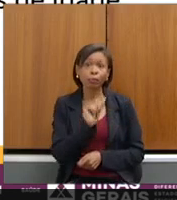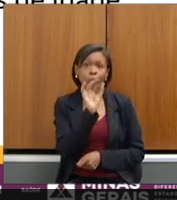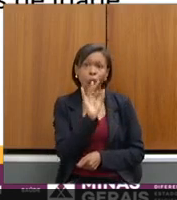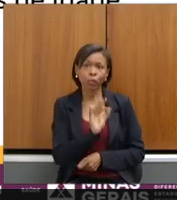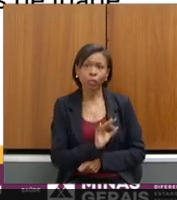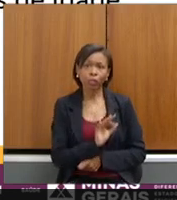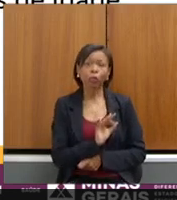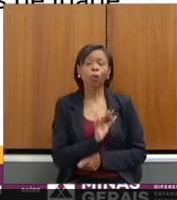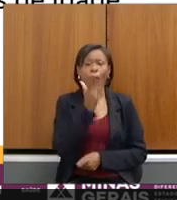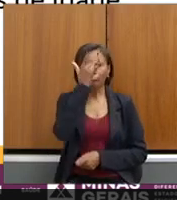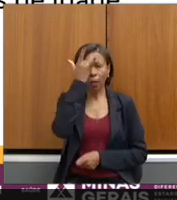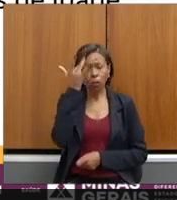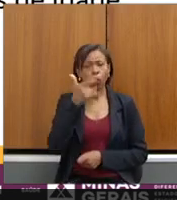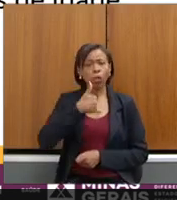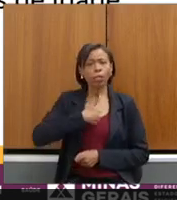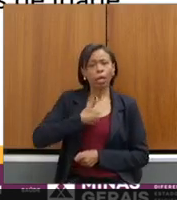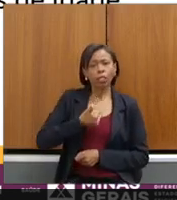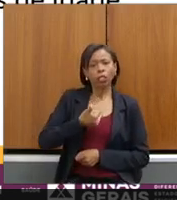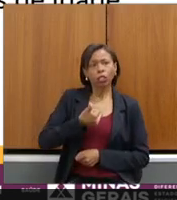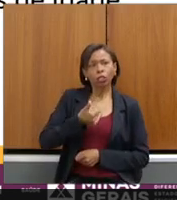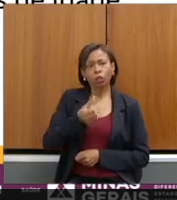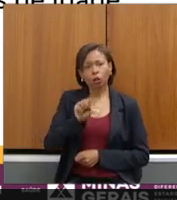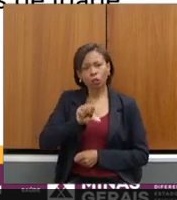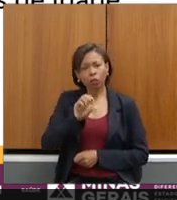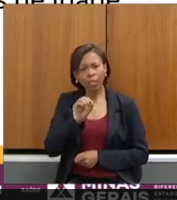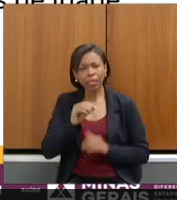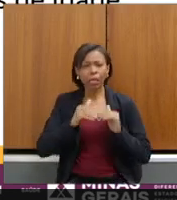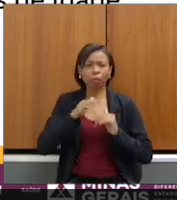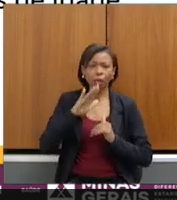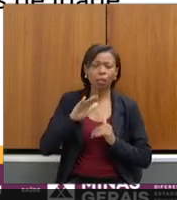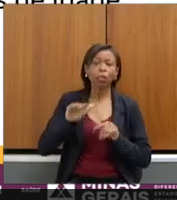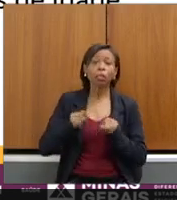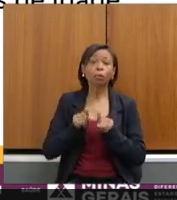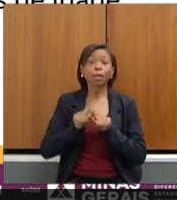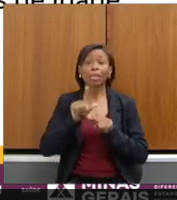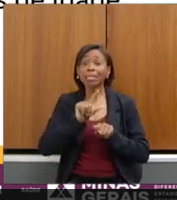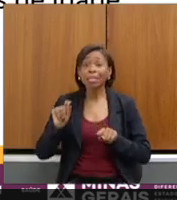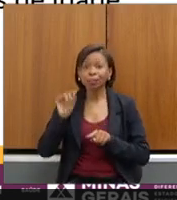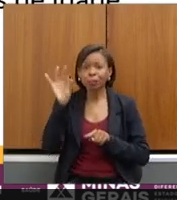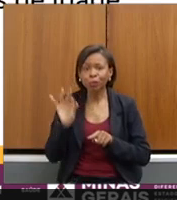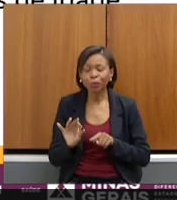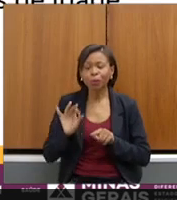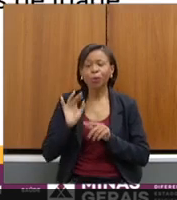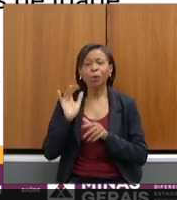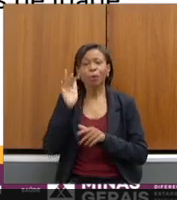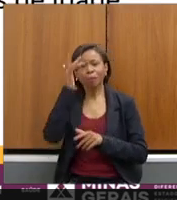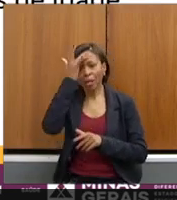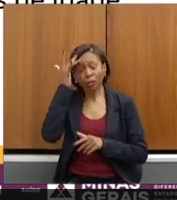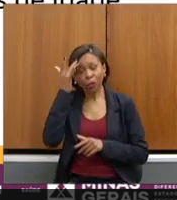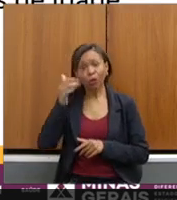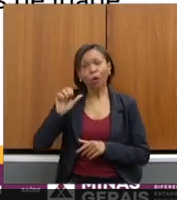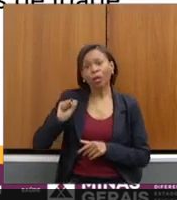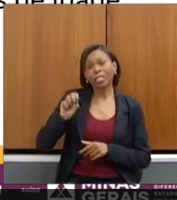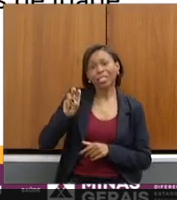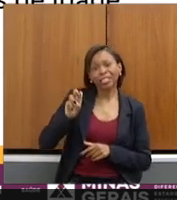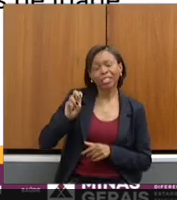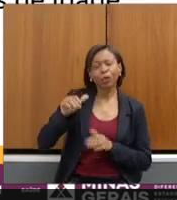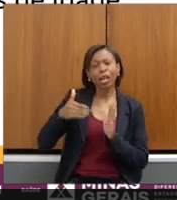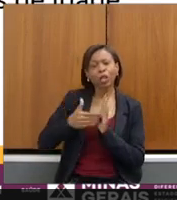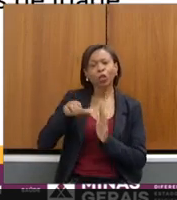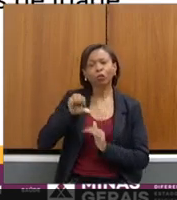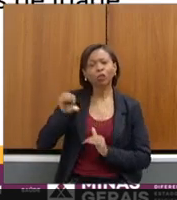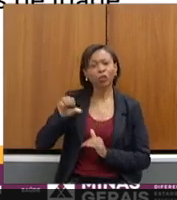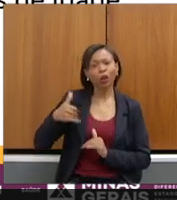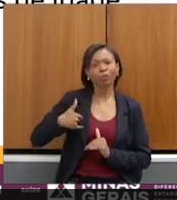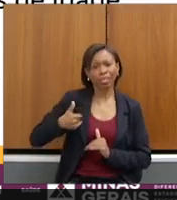com 90 anos ou mais sem por cento das pessoas que 85 há 89 anos 24 por cento